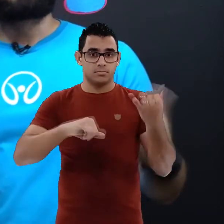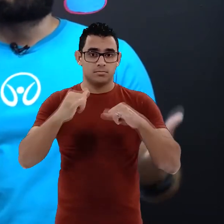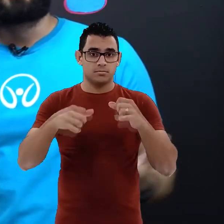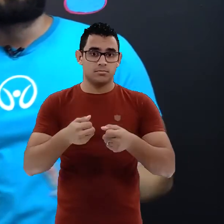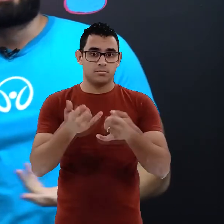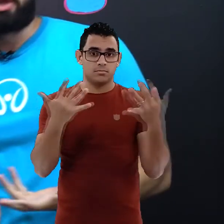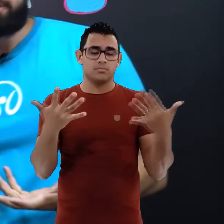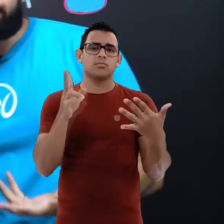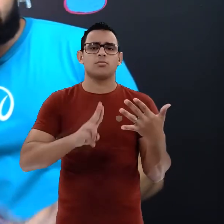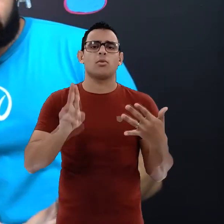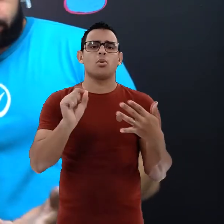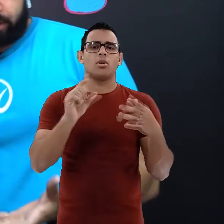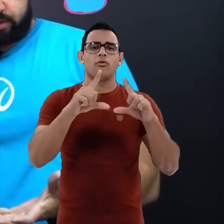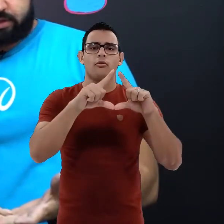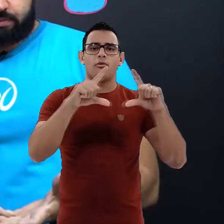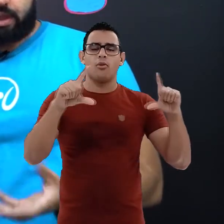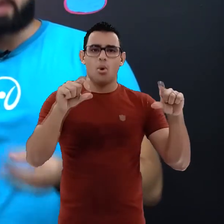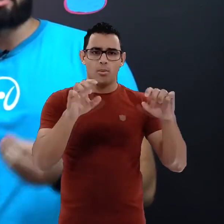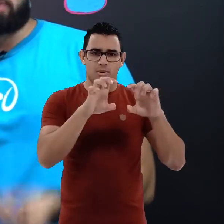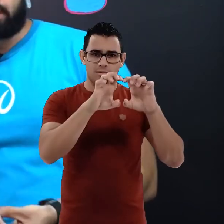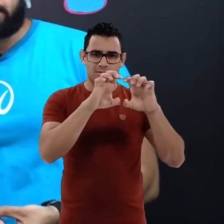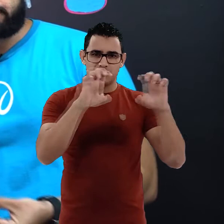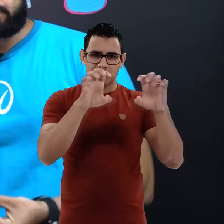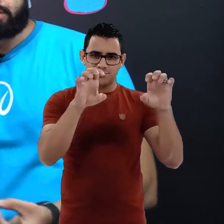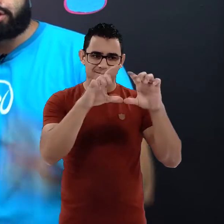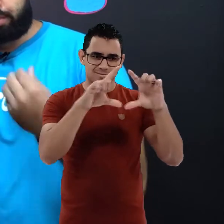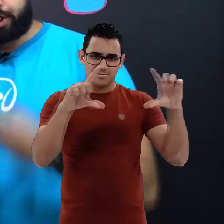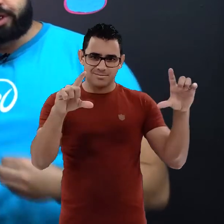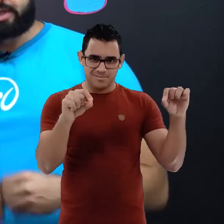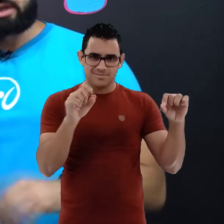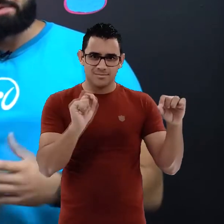sendo resolvida por meio de fórmulas. As fórmulas,